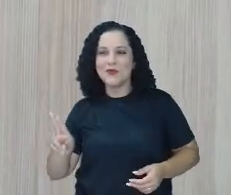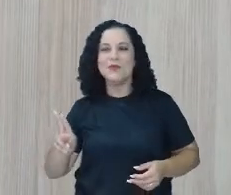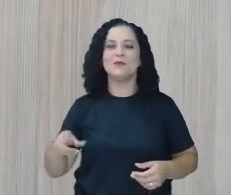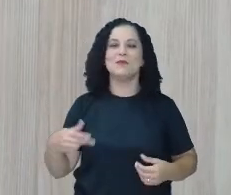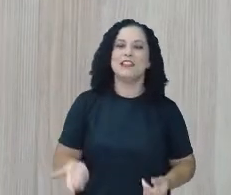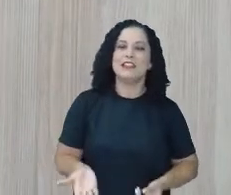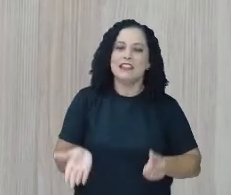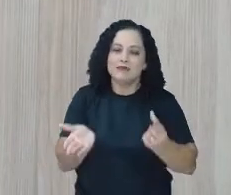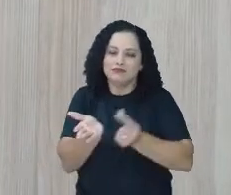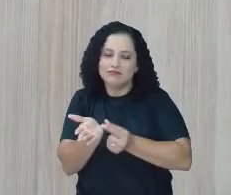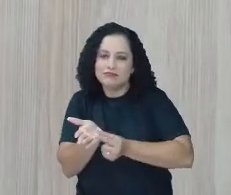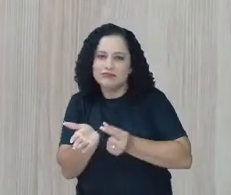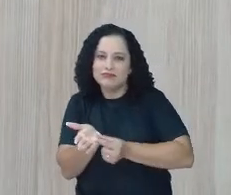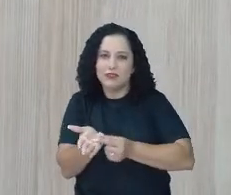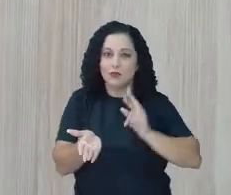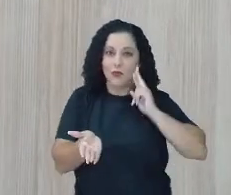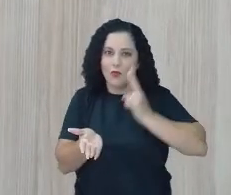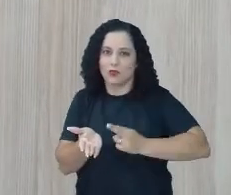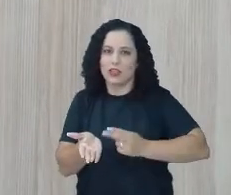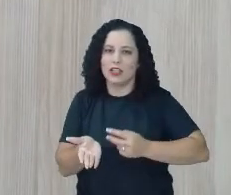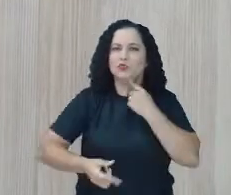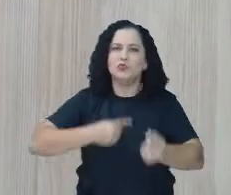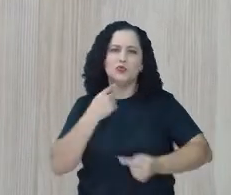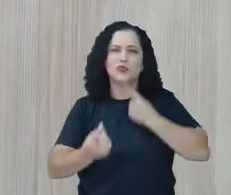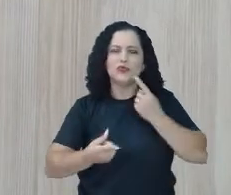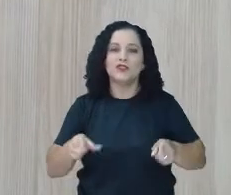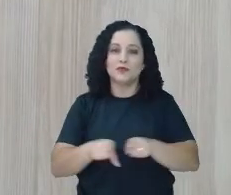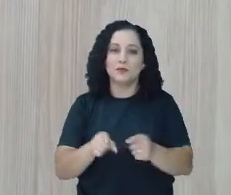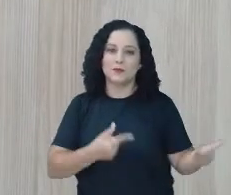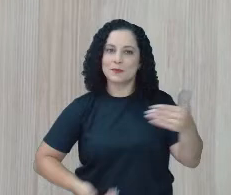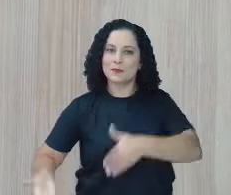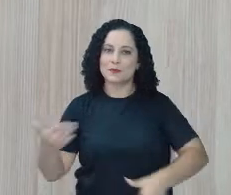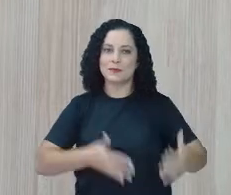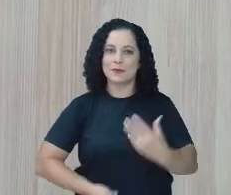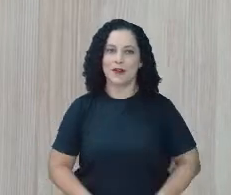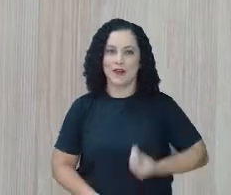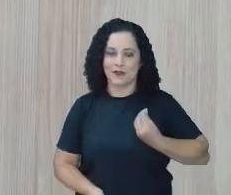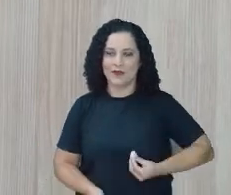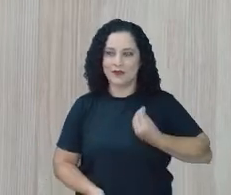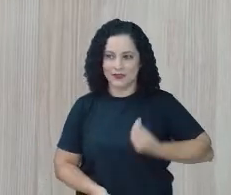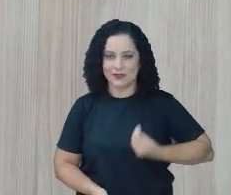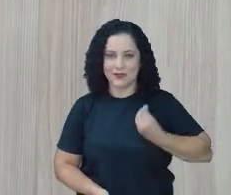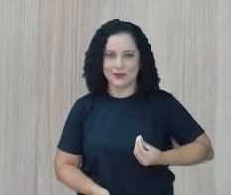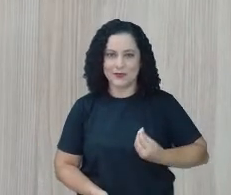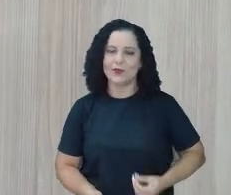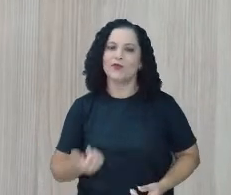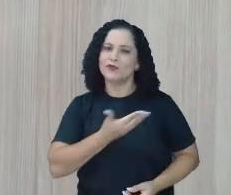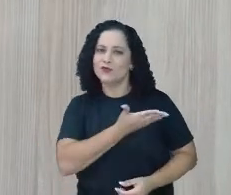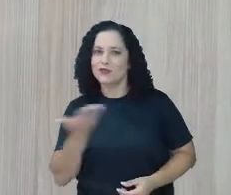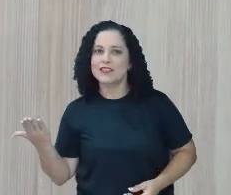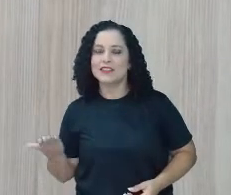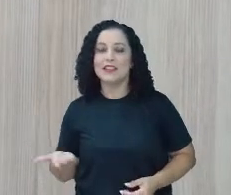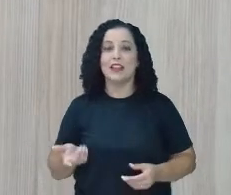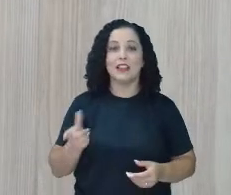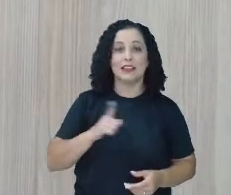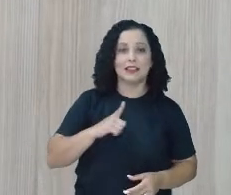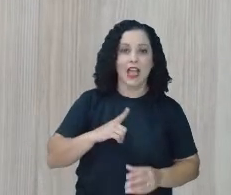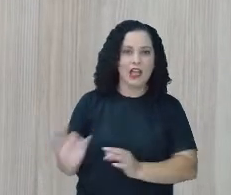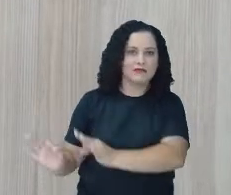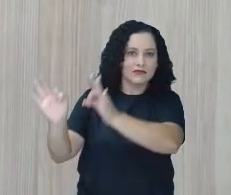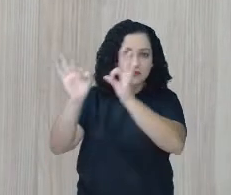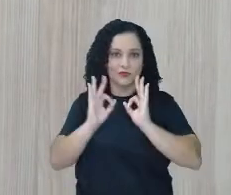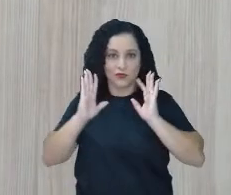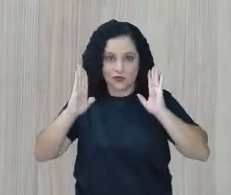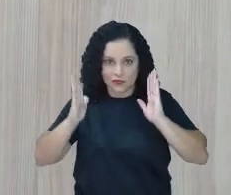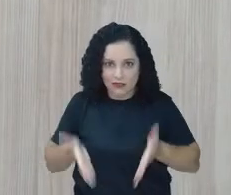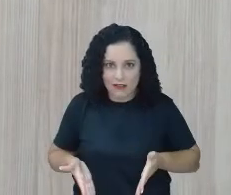sugestões, suas dúvidas também, falando aqui ao vivo com a gente, certo? Então, se você está assistindo essa aula aqui já pelo